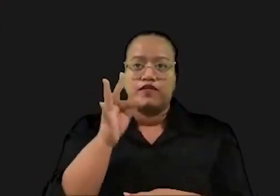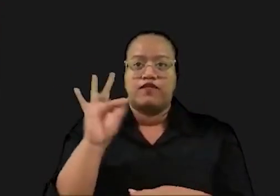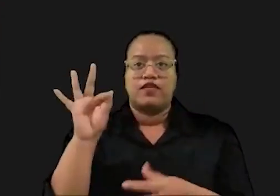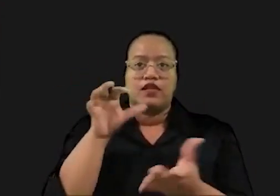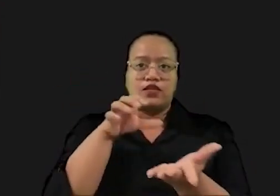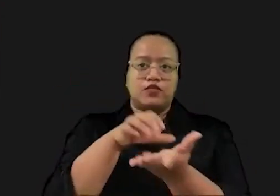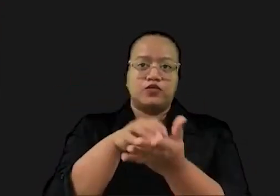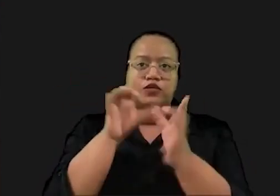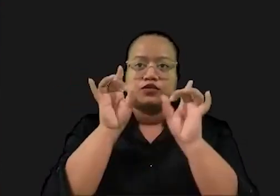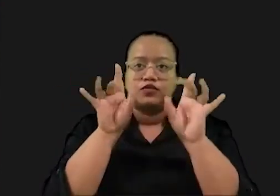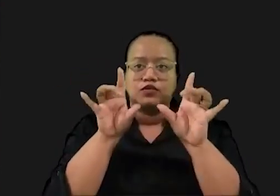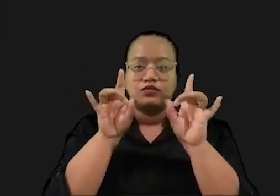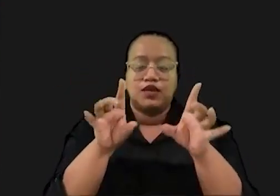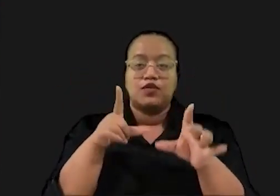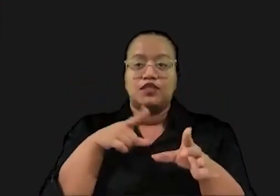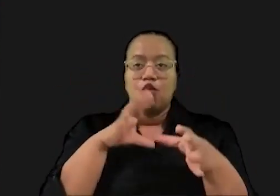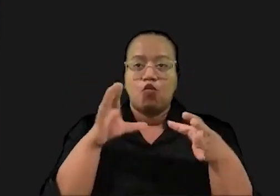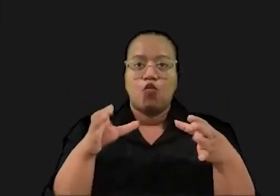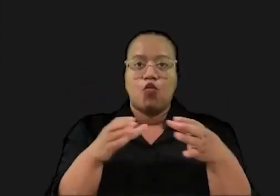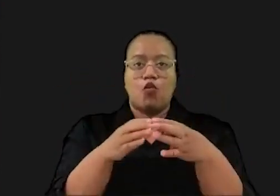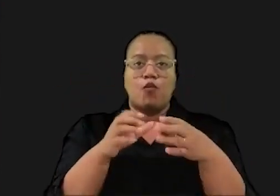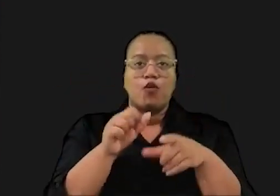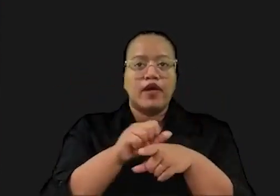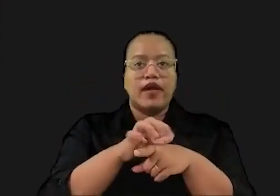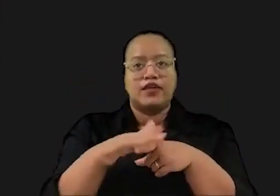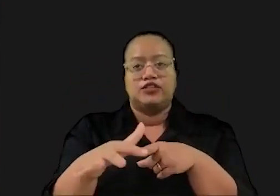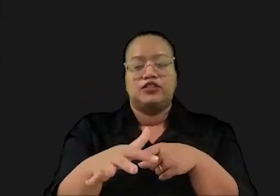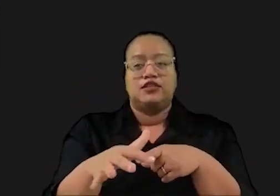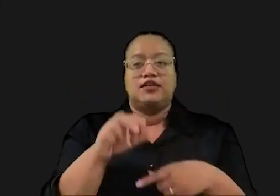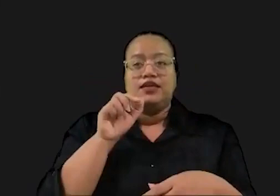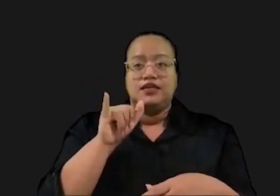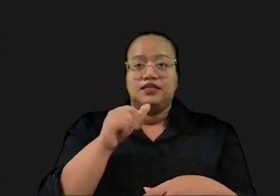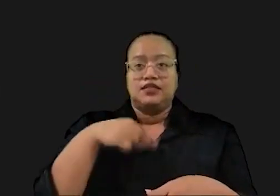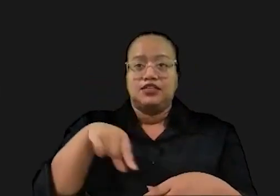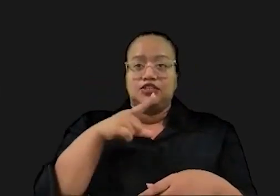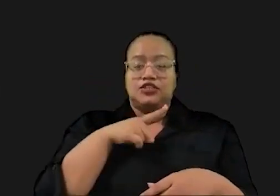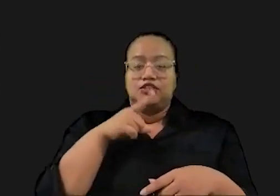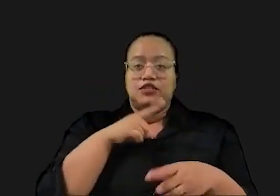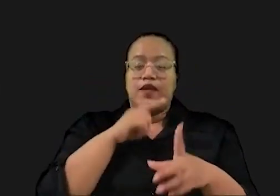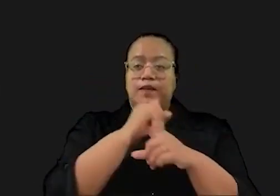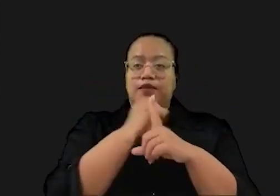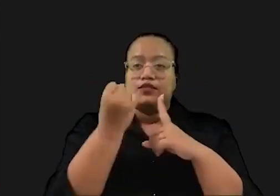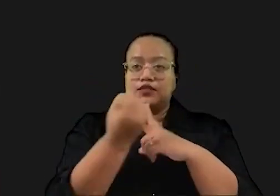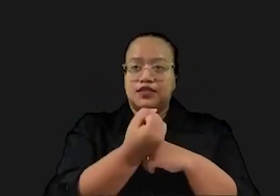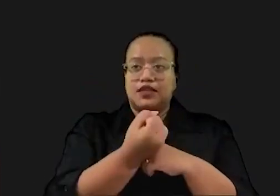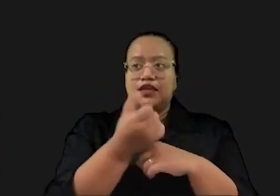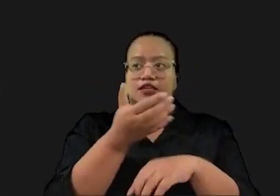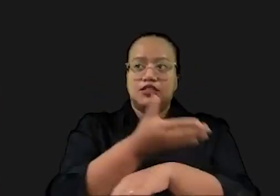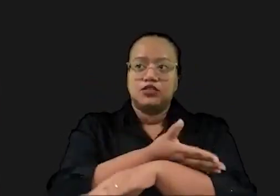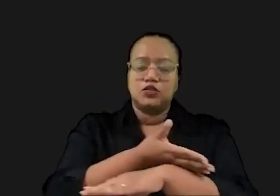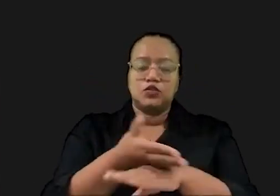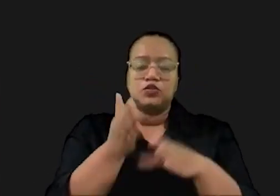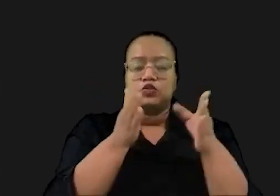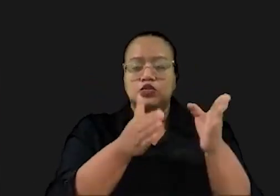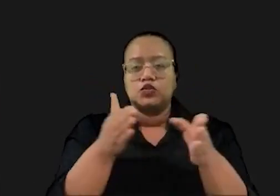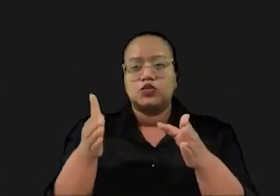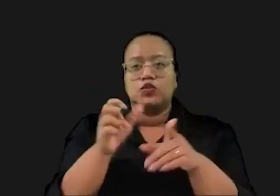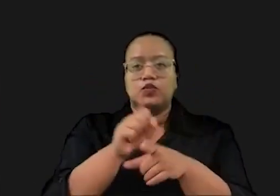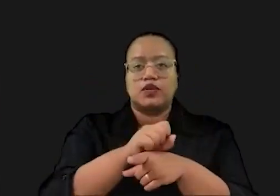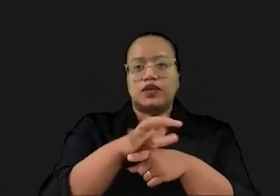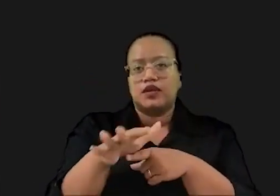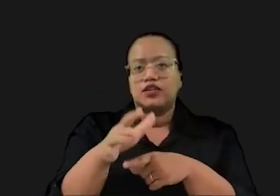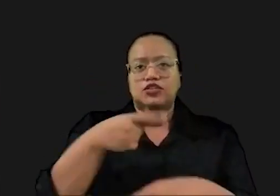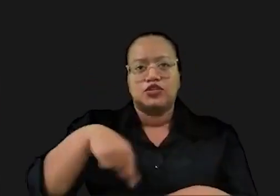uma rede. Olha, se a gente vive uma sociedade em rede, é necessário que a gente opere também em rede, e não de